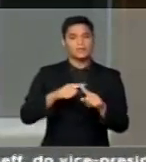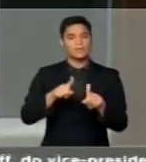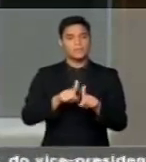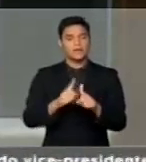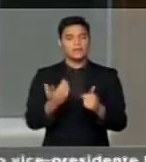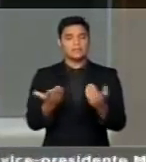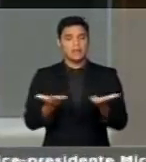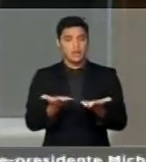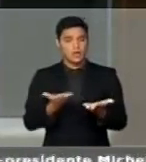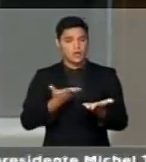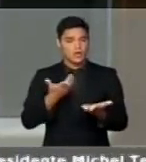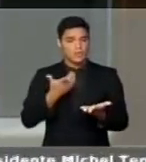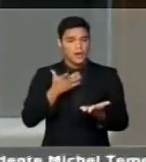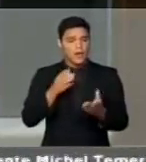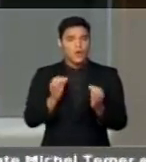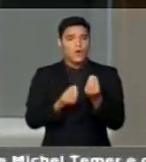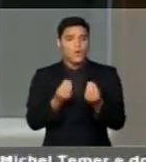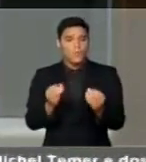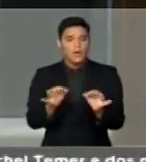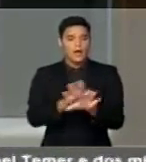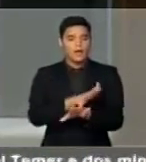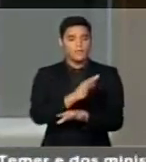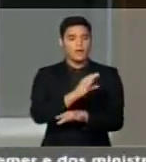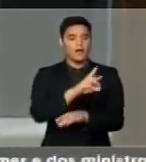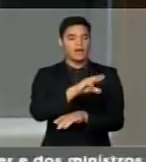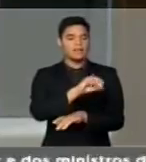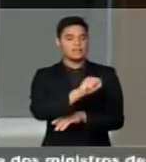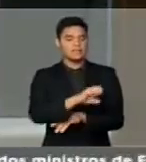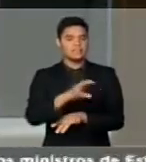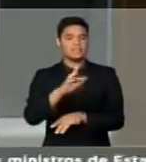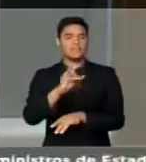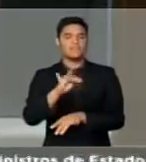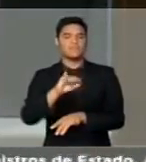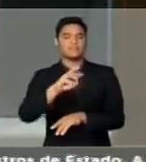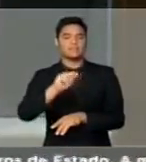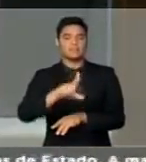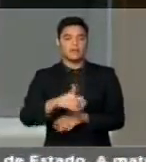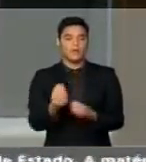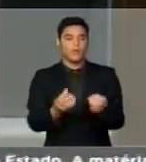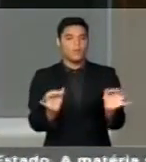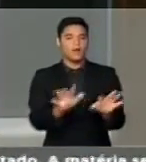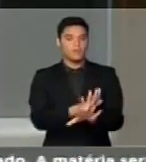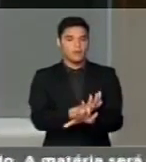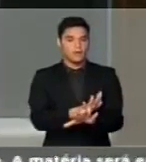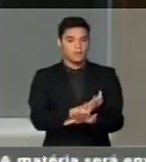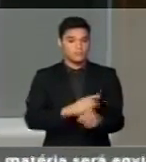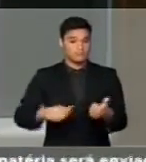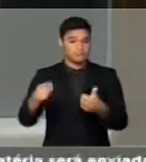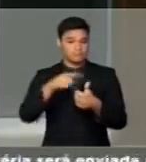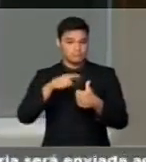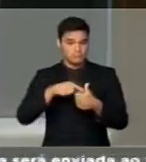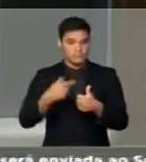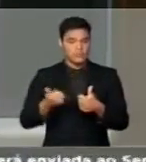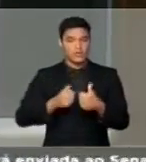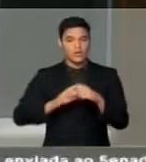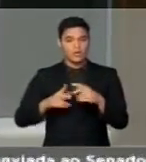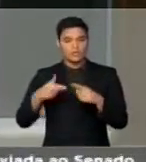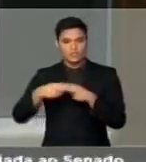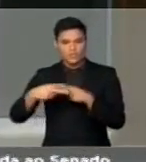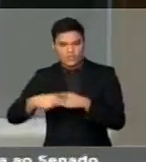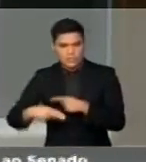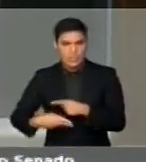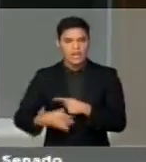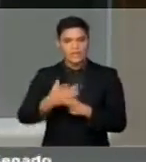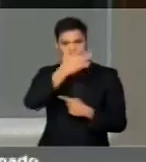questões para superar a crise fiscal: adotar um limite global para gastos públicos, cortar gastos